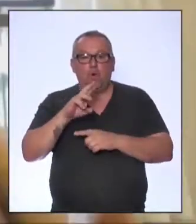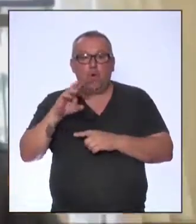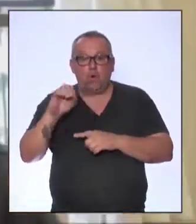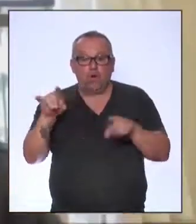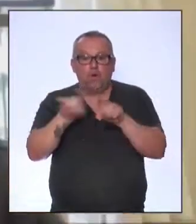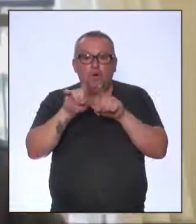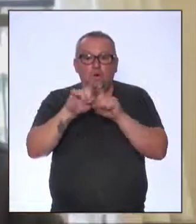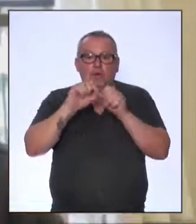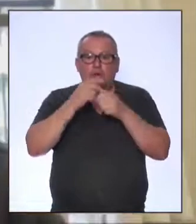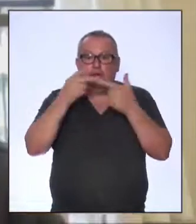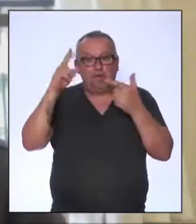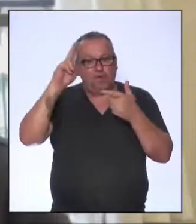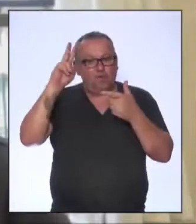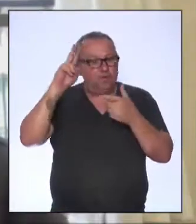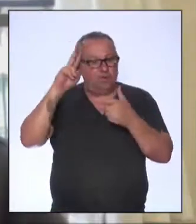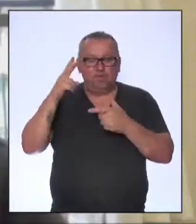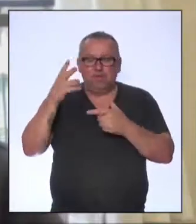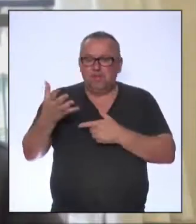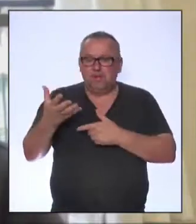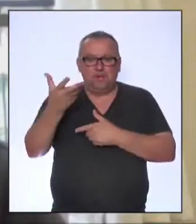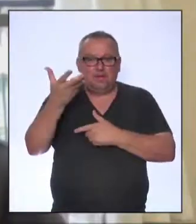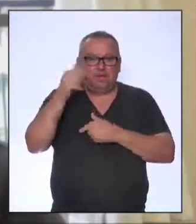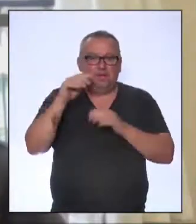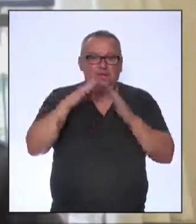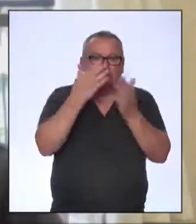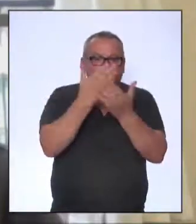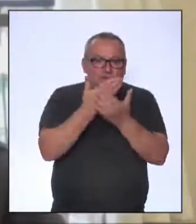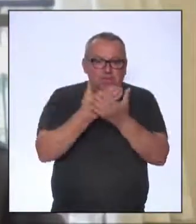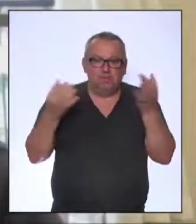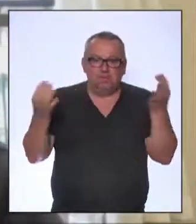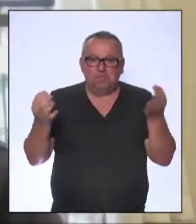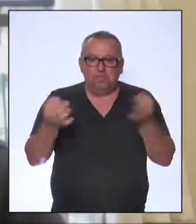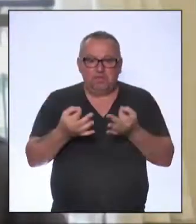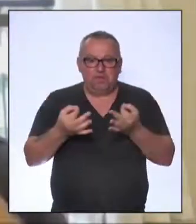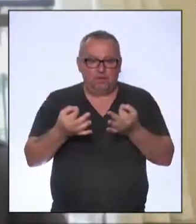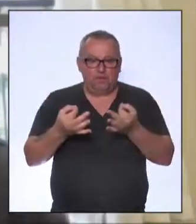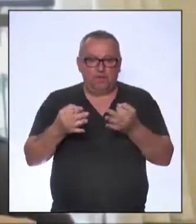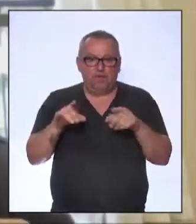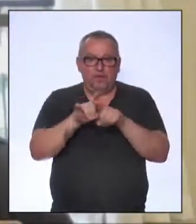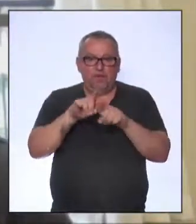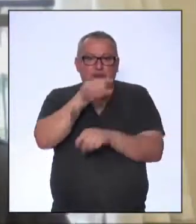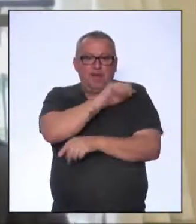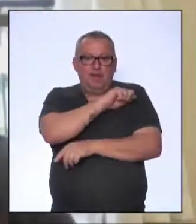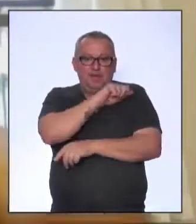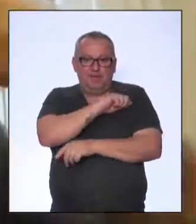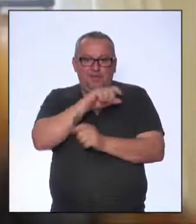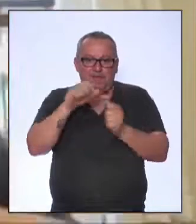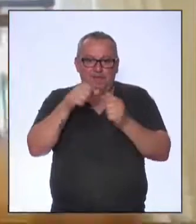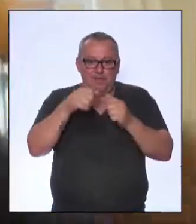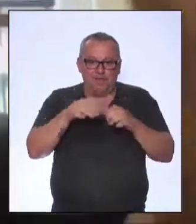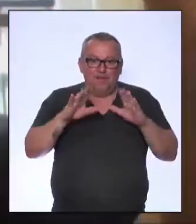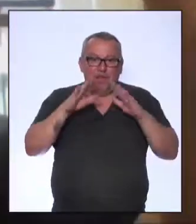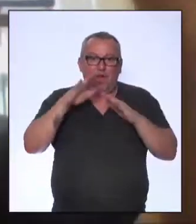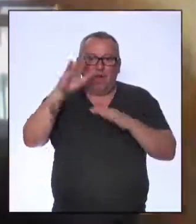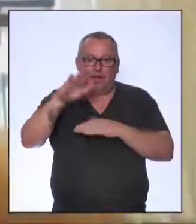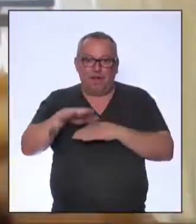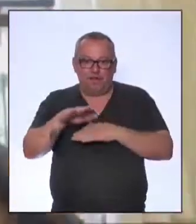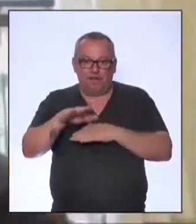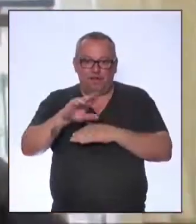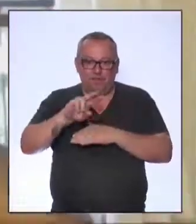escolas incríveis regulares, fazendo trabalhos já com projetos além, alunos que ficam de tarde